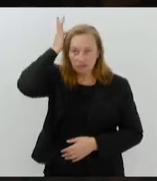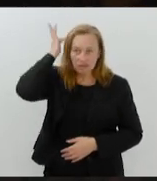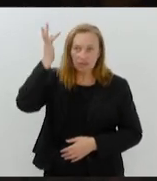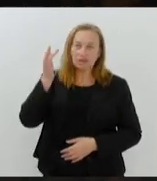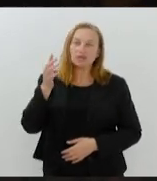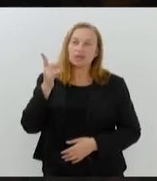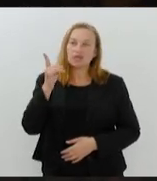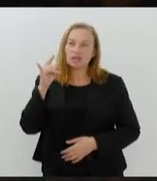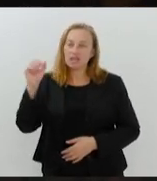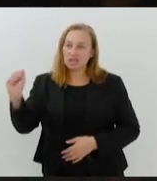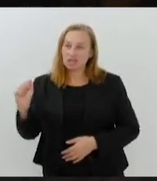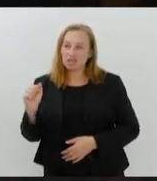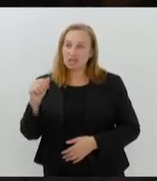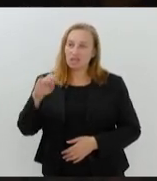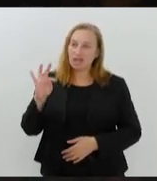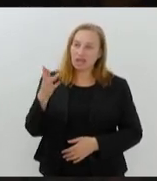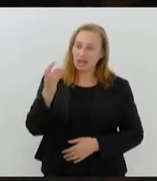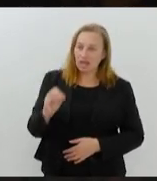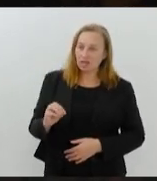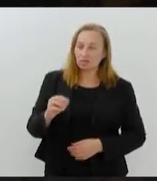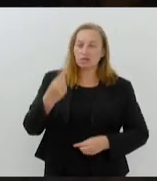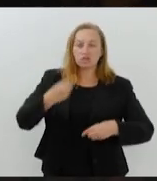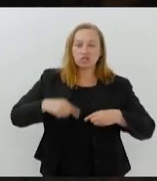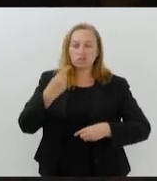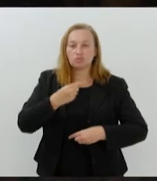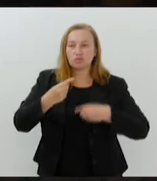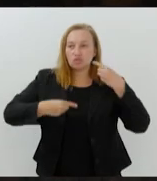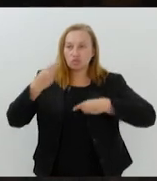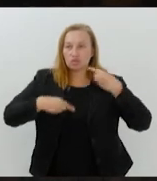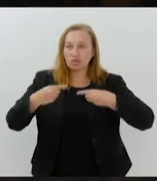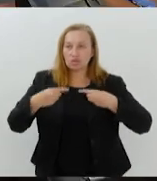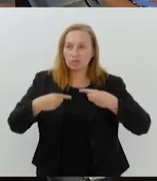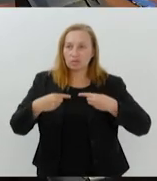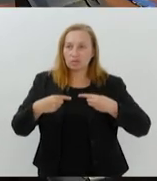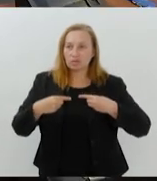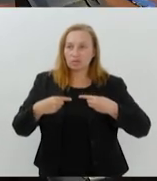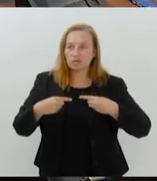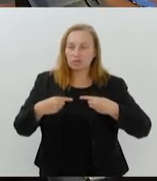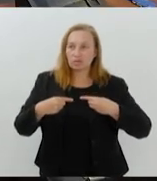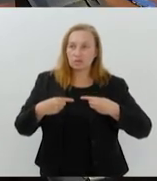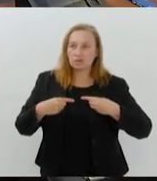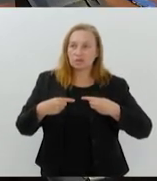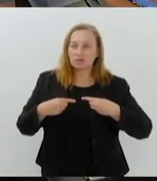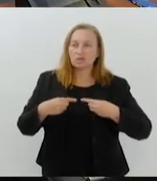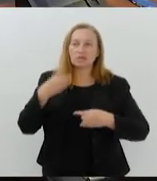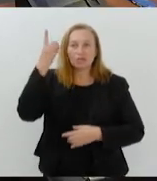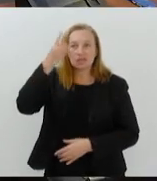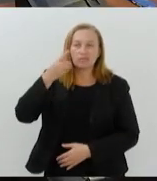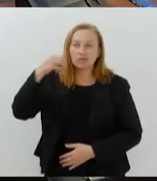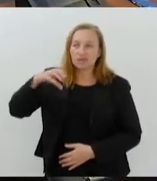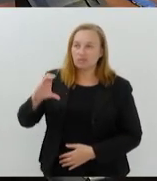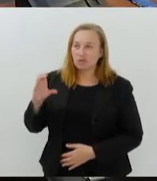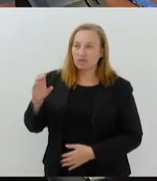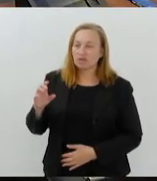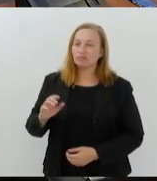Índia Armelau e Renato Machado. Em discussão, não havendo quem quer. Para discutir, deputado Carlos Mink.